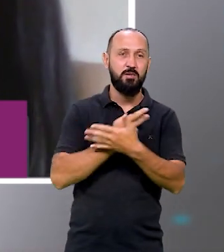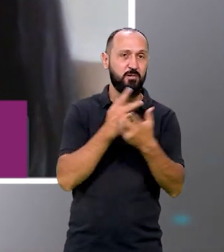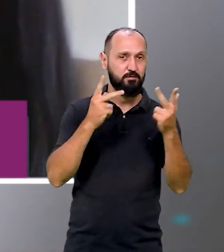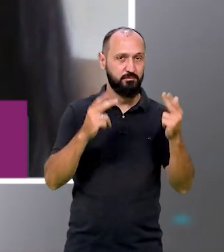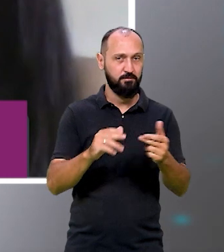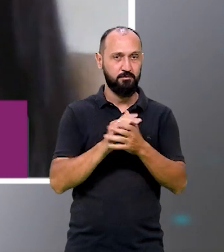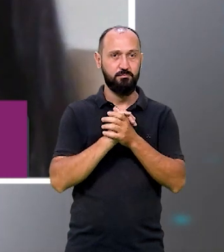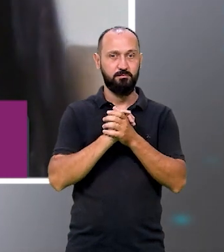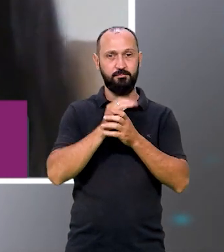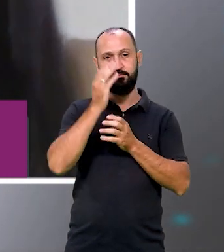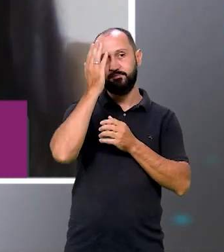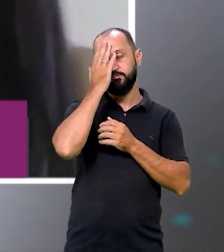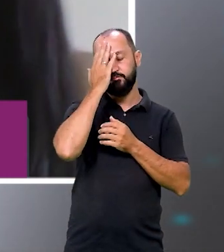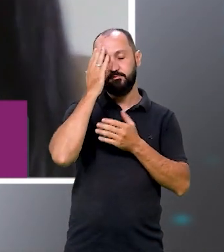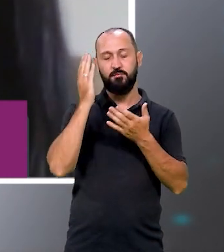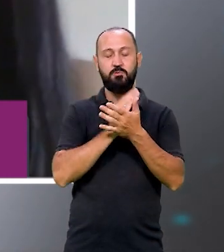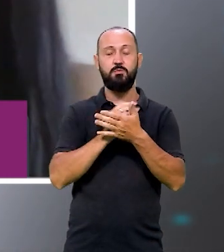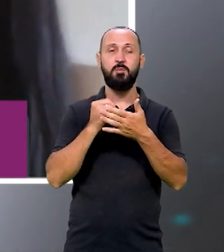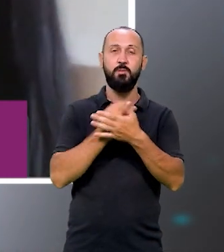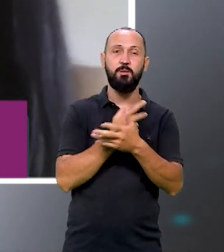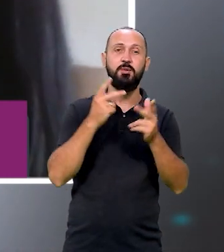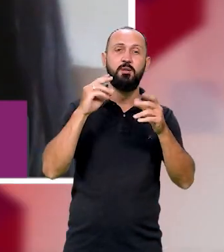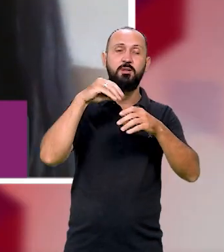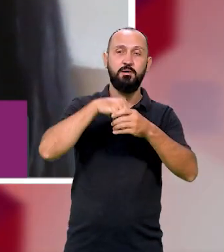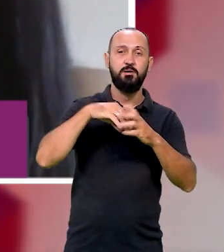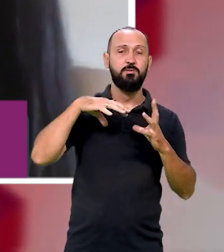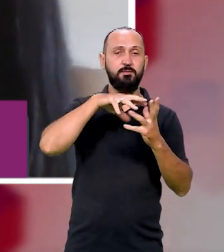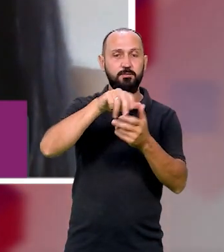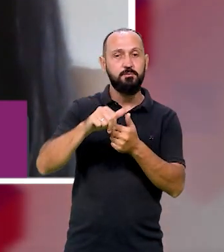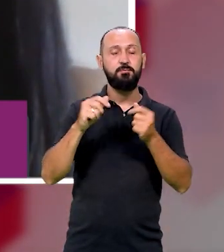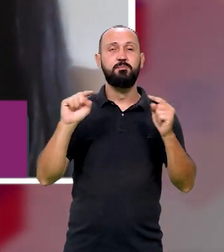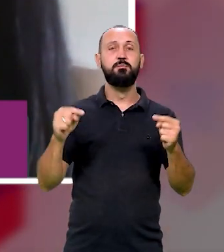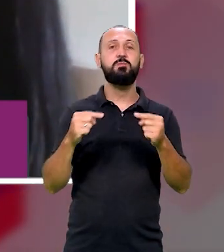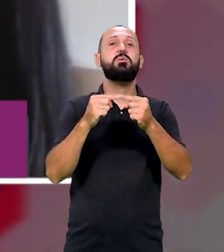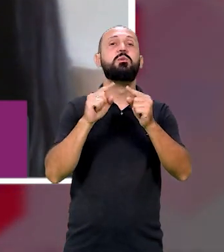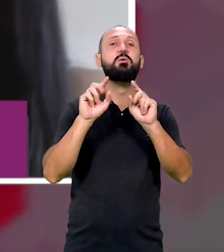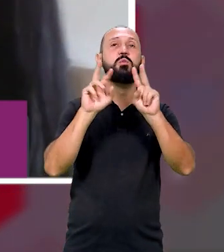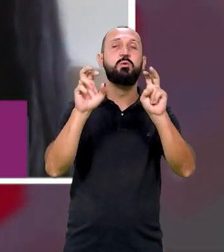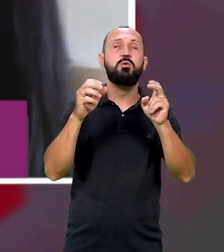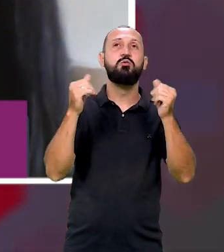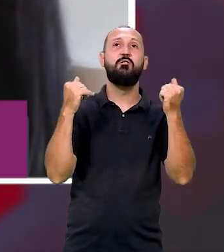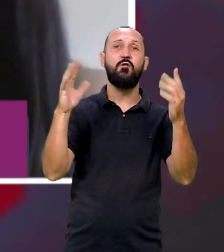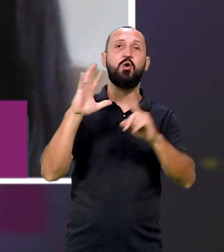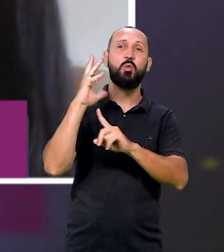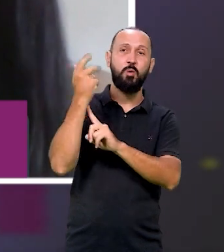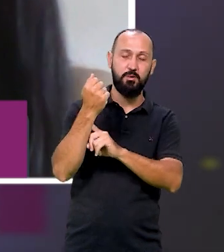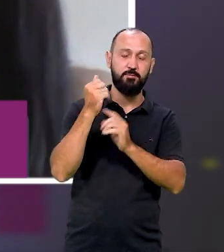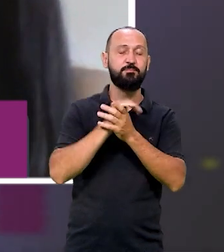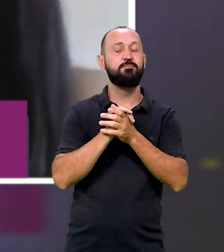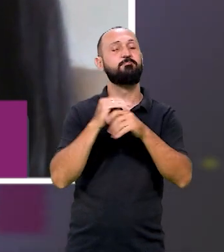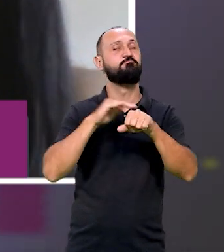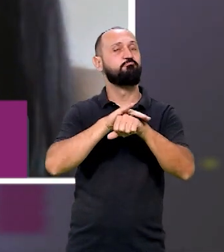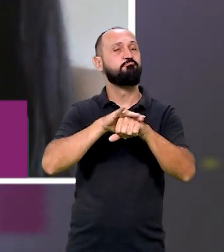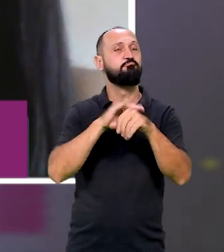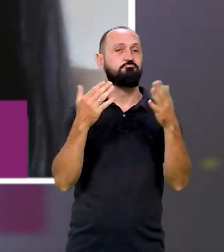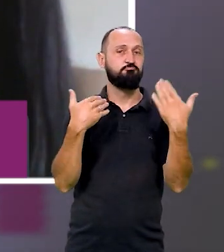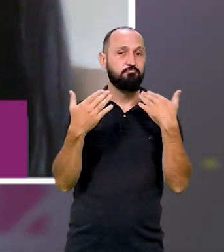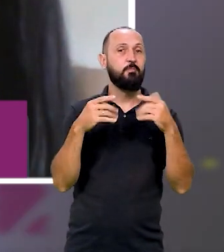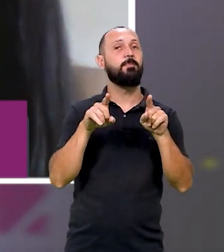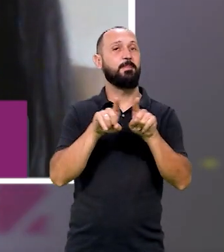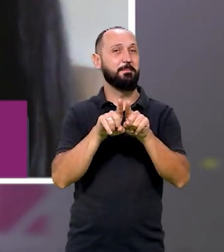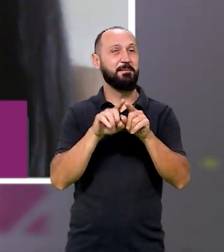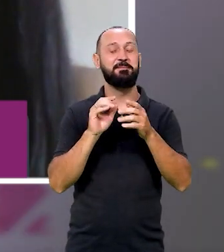fim trágico, né? A gente sabe de outras situações que acontecem aí no mundo todo, também relacionadas à questão do tempo. Então, a gente vai bater um papinho